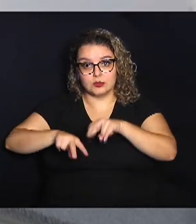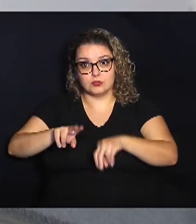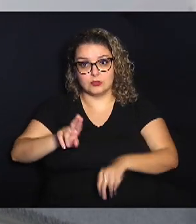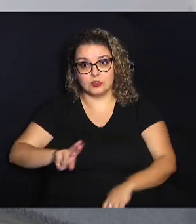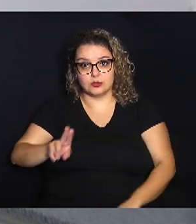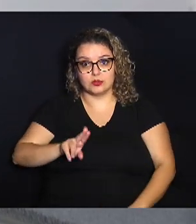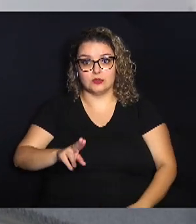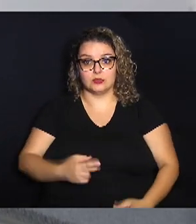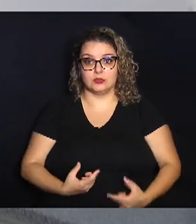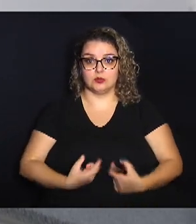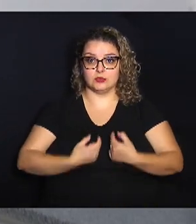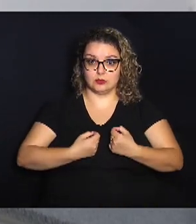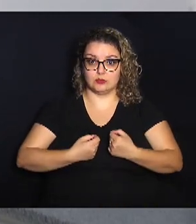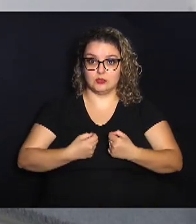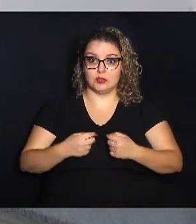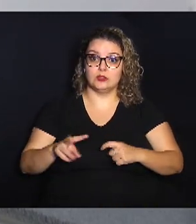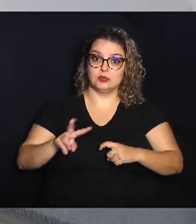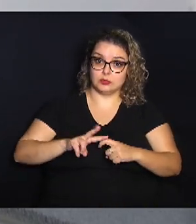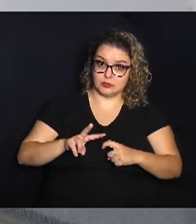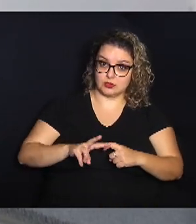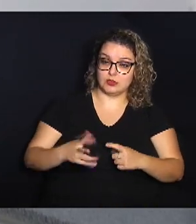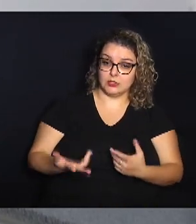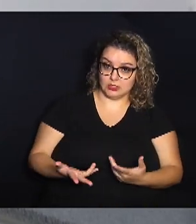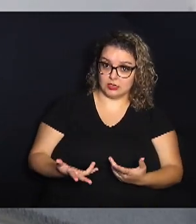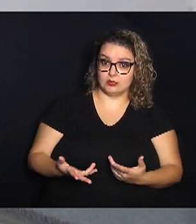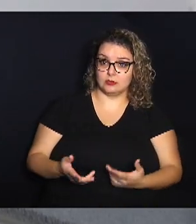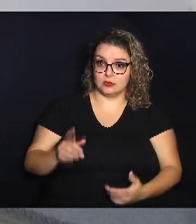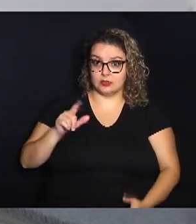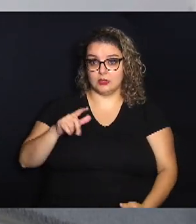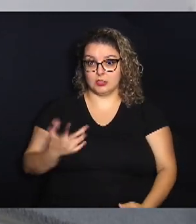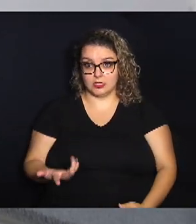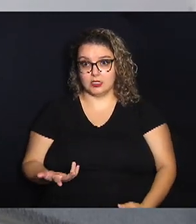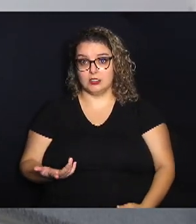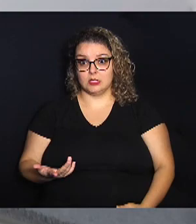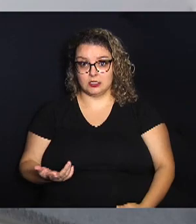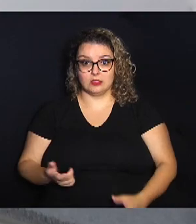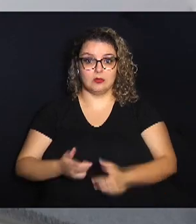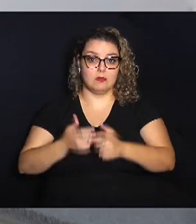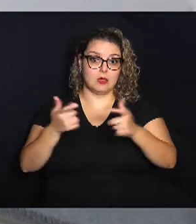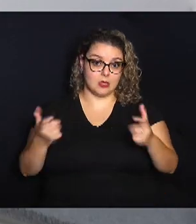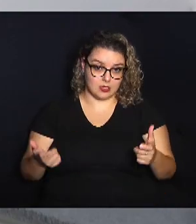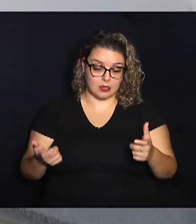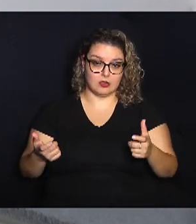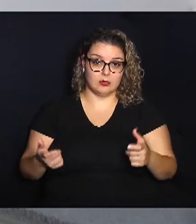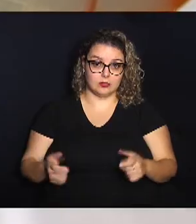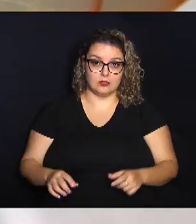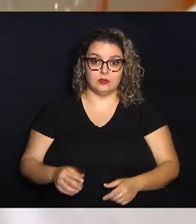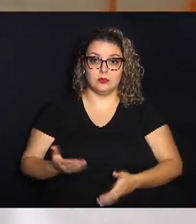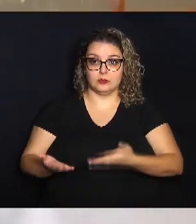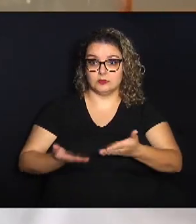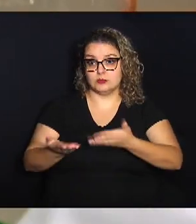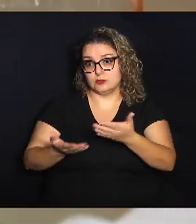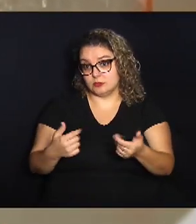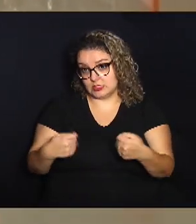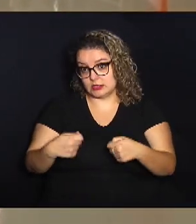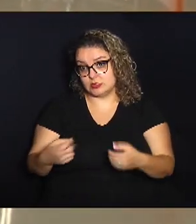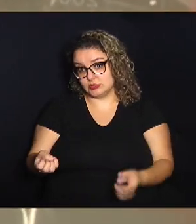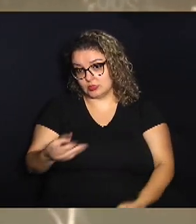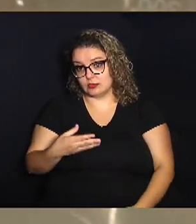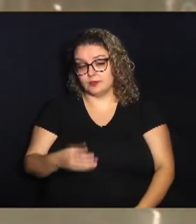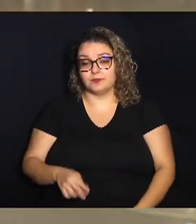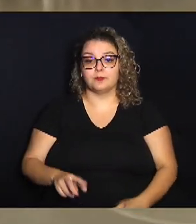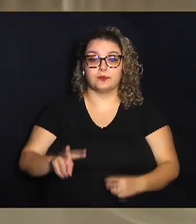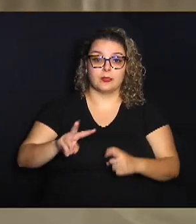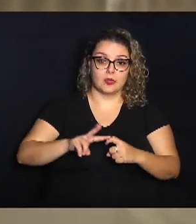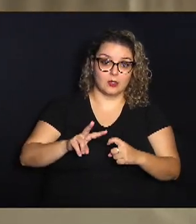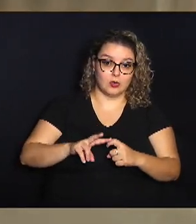tumores veterinários, que também tem alta incidência e precisa de novos tratamentos. A veterinária